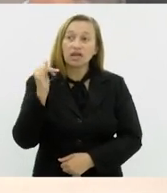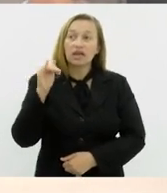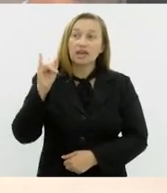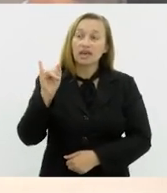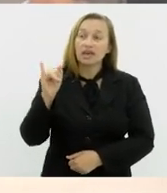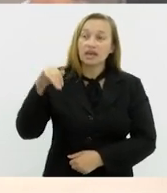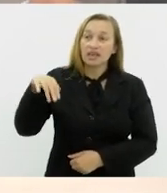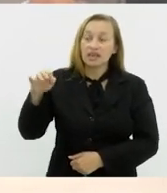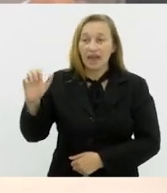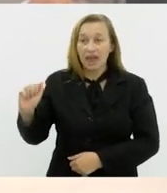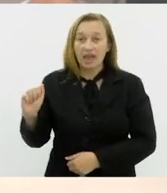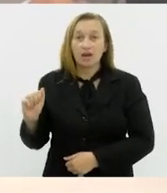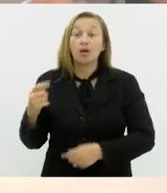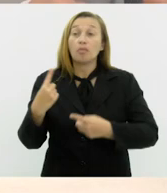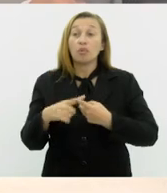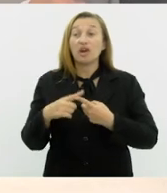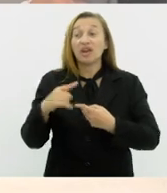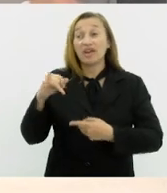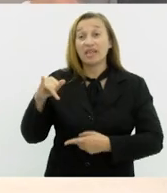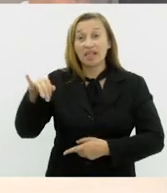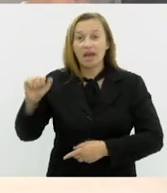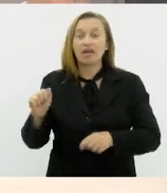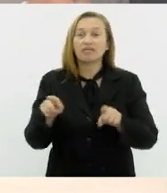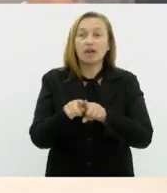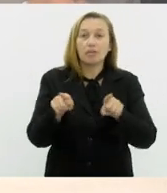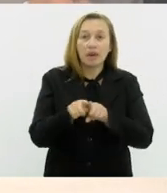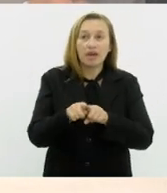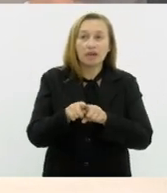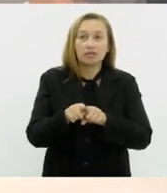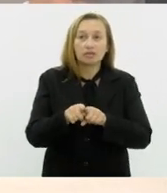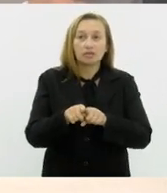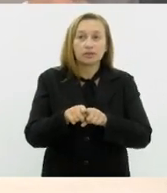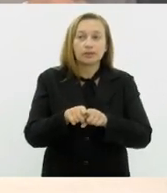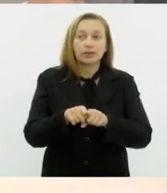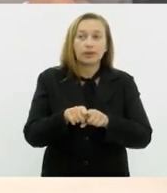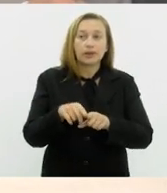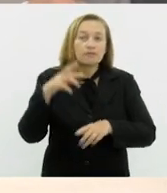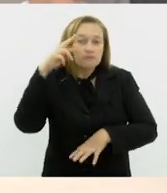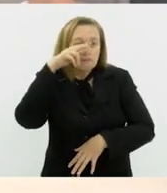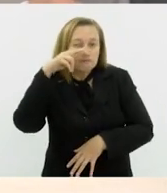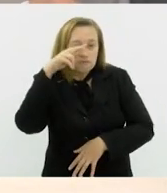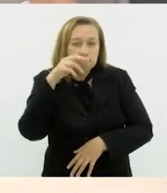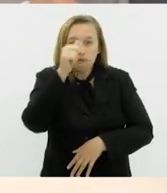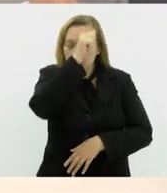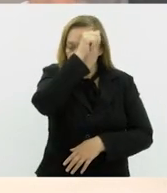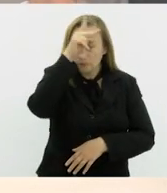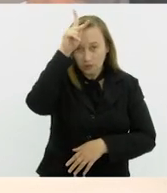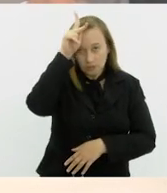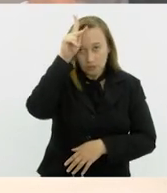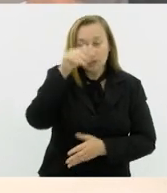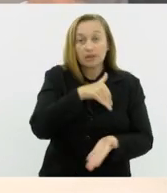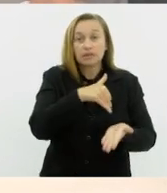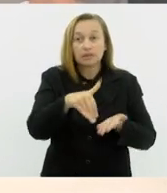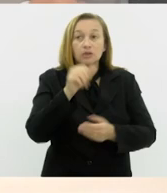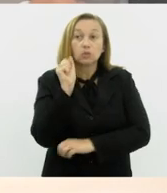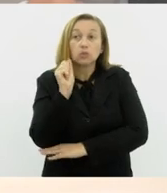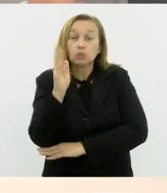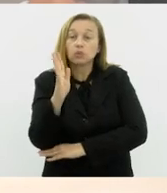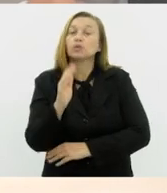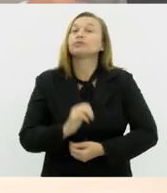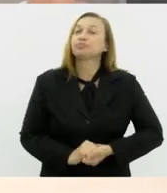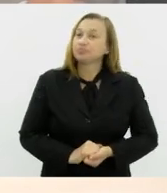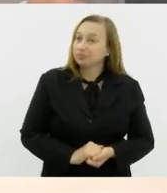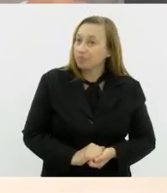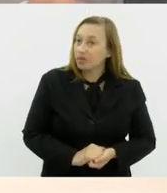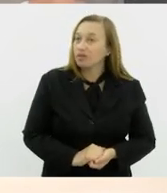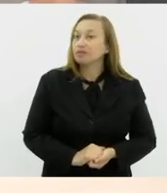INEA licencia também a prefeitura, a Secretaria de Meio Ambiente, licencia,